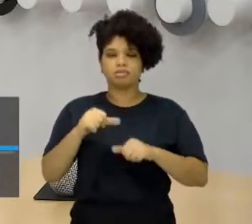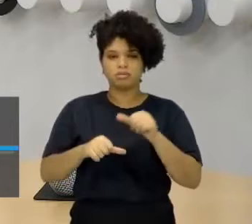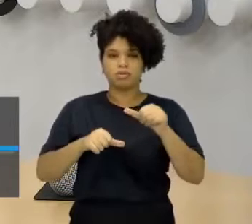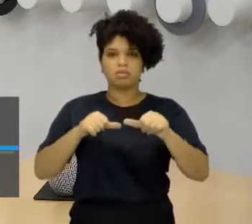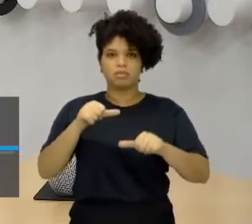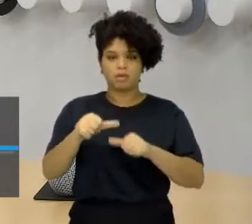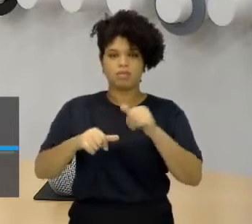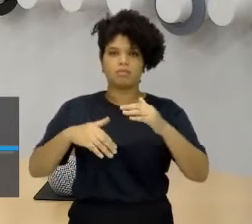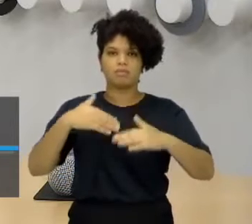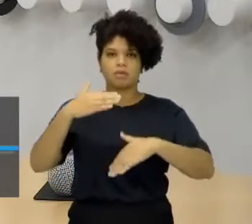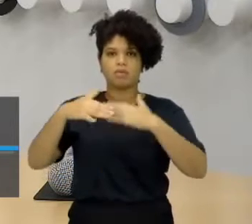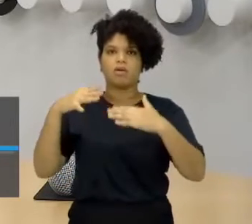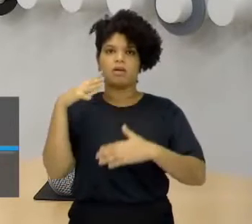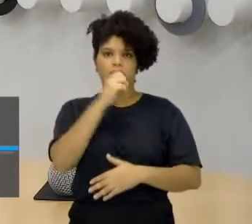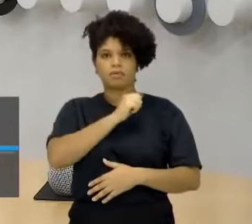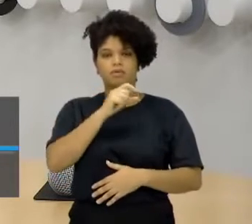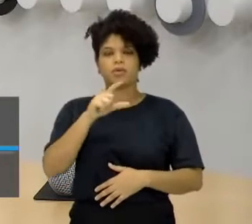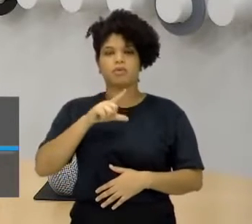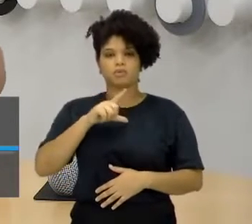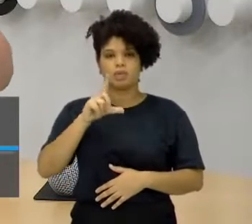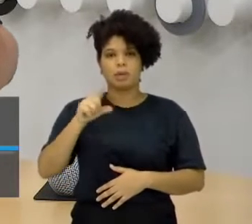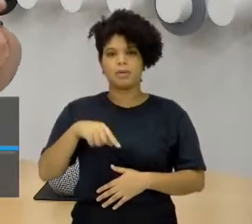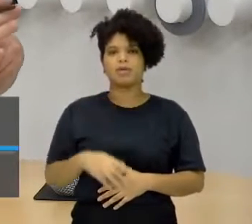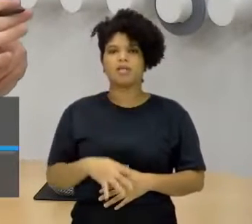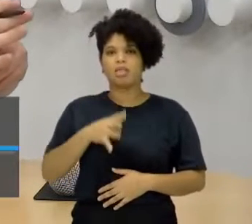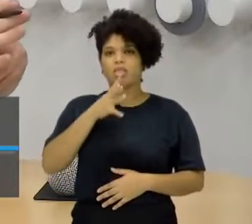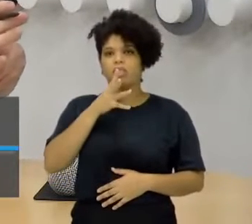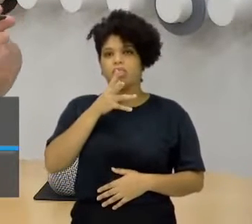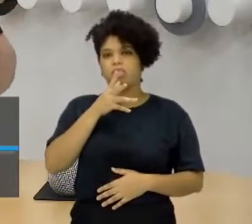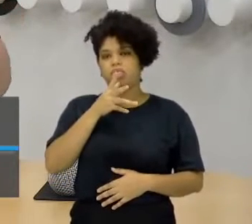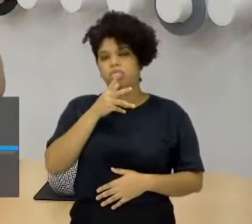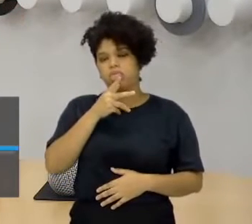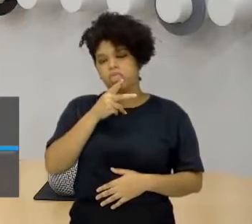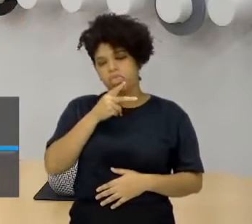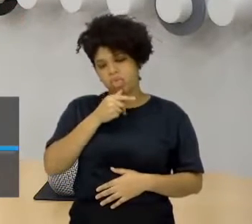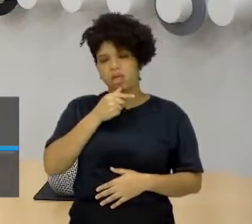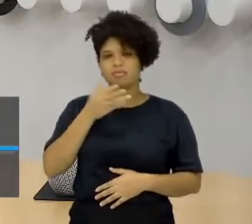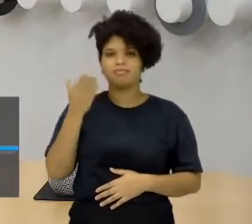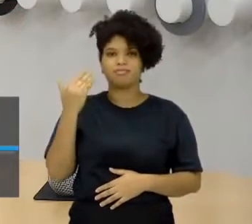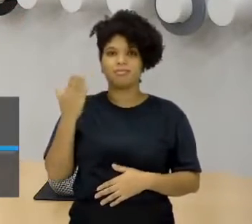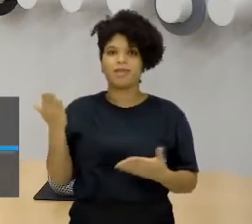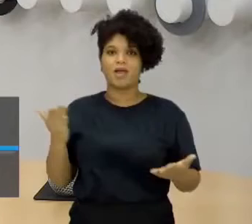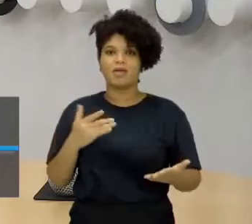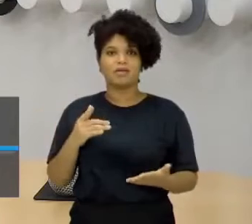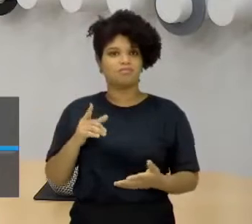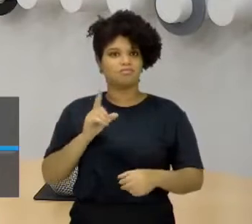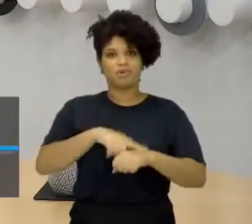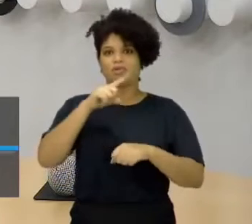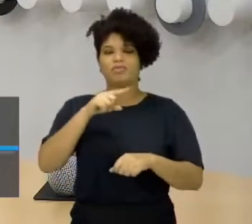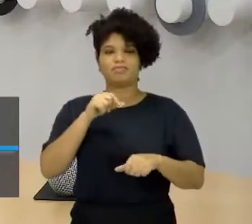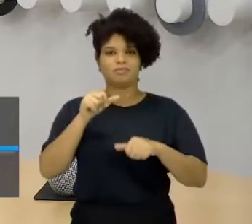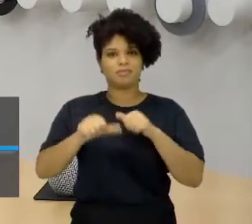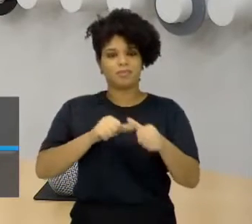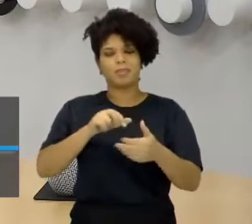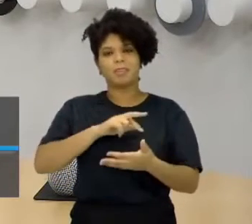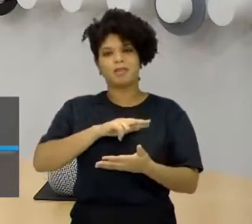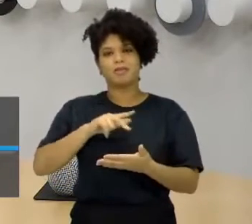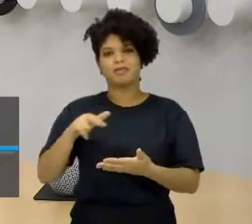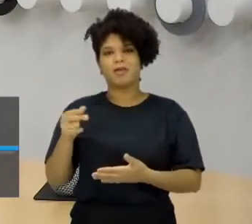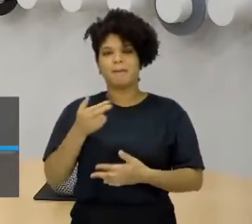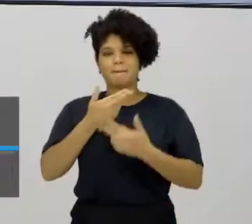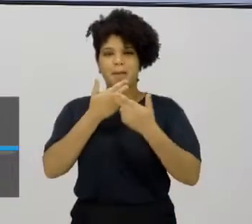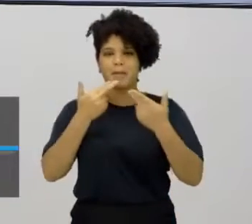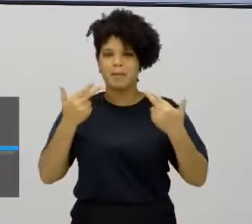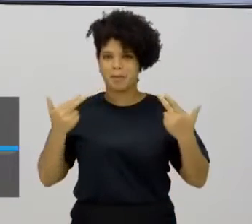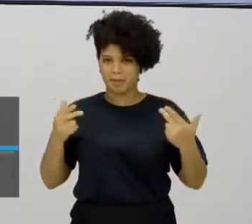evoluindo com maior rapidez. Isso que né, demorou tanto lá no passado e agora as coisas da noite para o dia a gente já tem aí uma